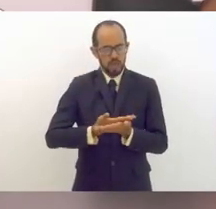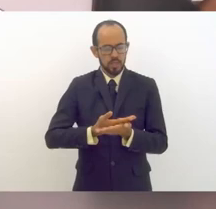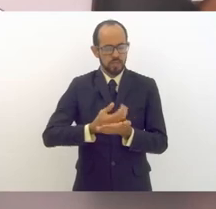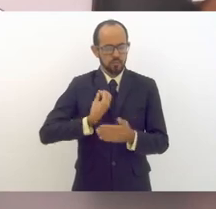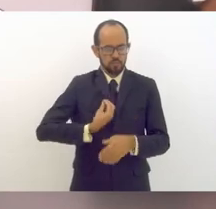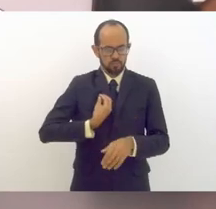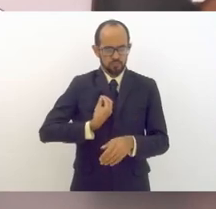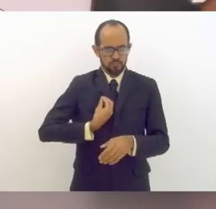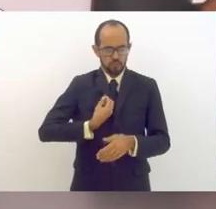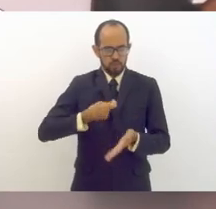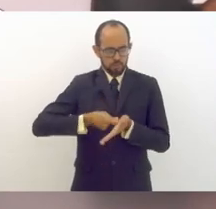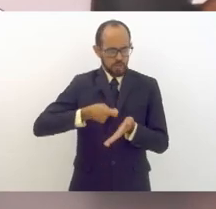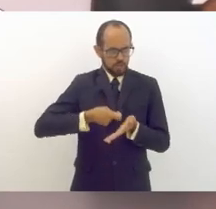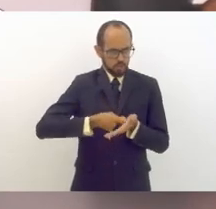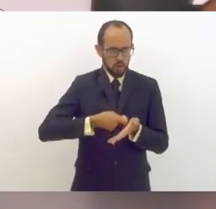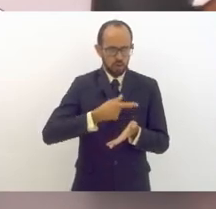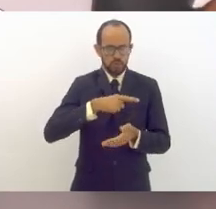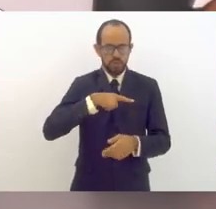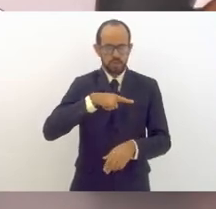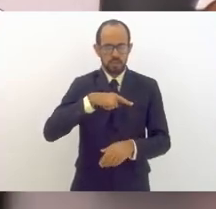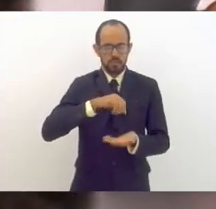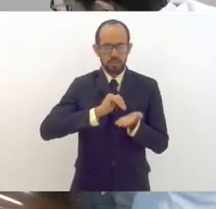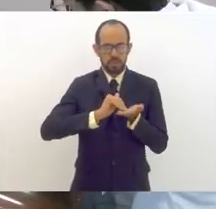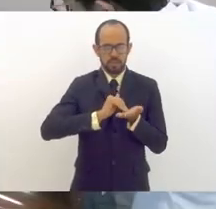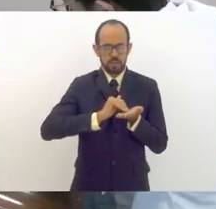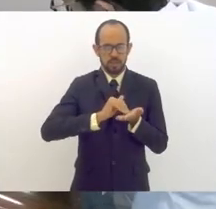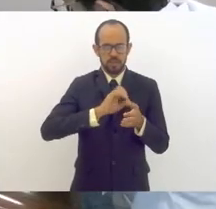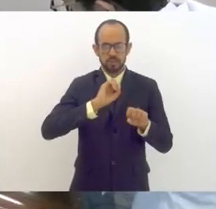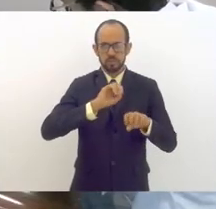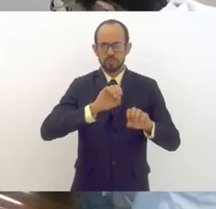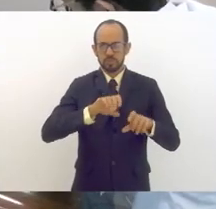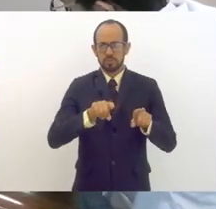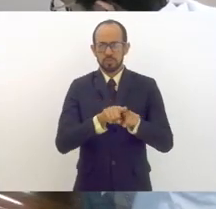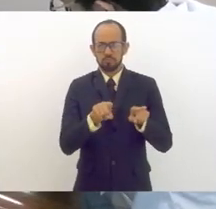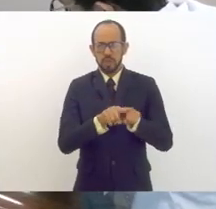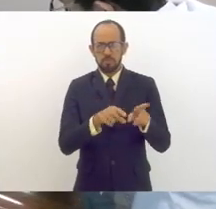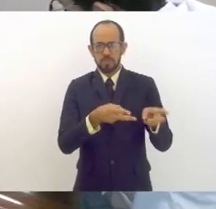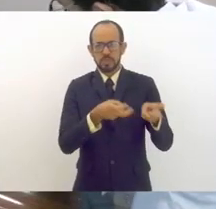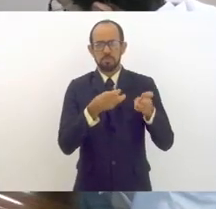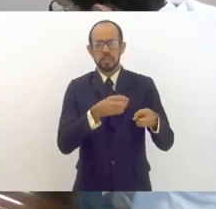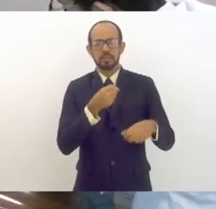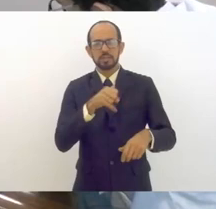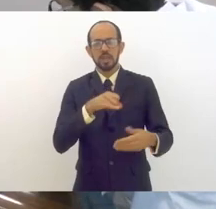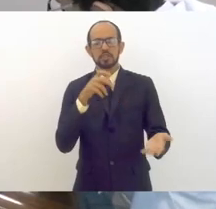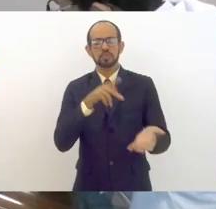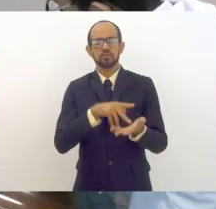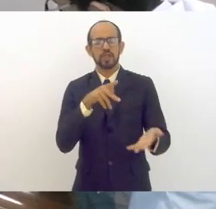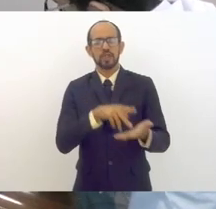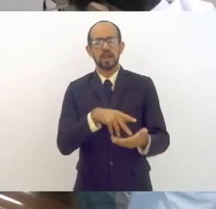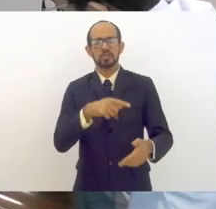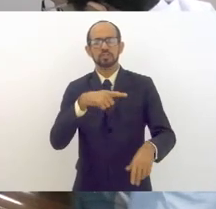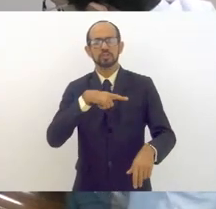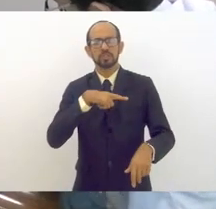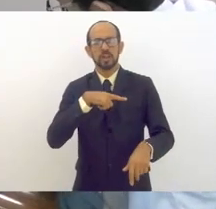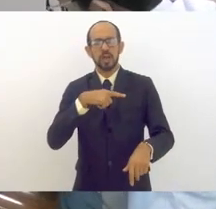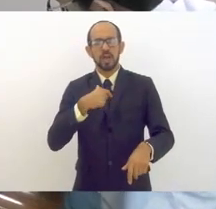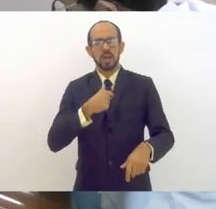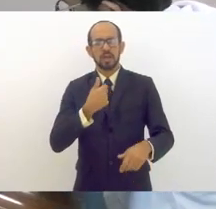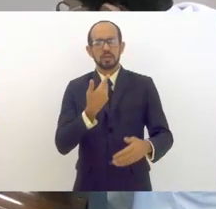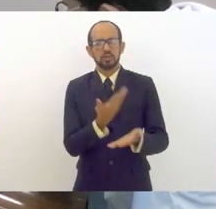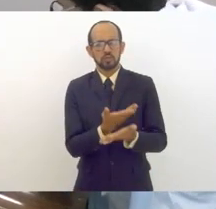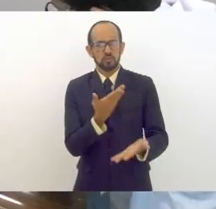obrigatória, atendidos aí pela SEDUC, e verificar, né, se eles de fato estão em alguma escola ou não,